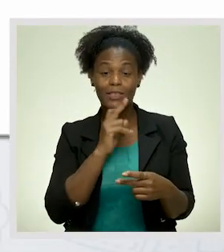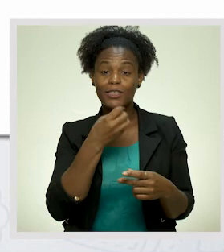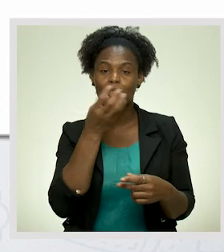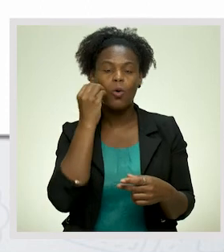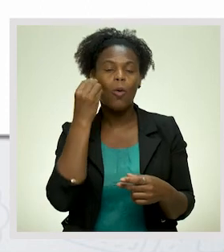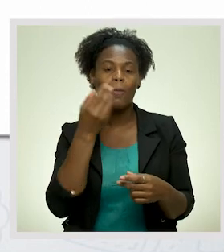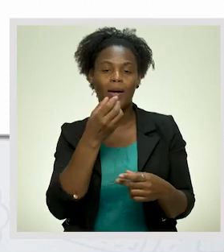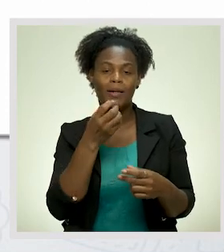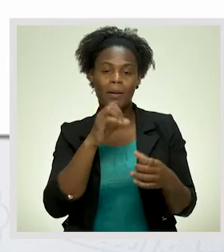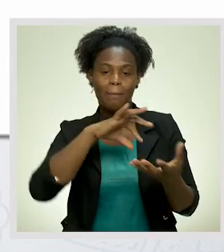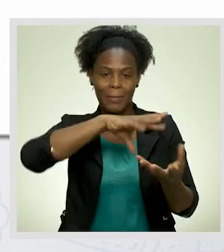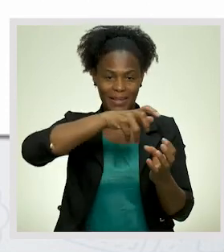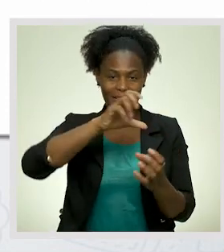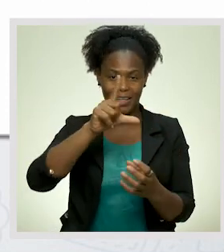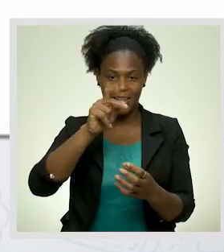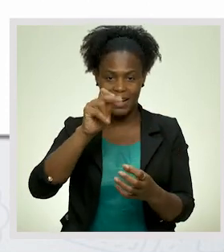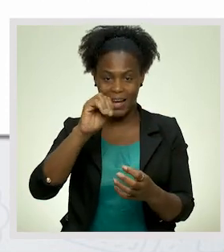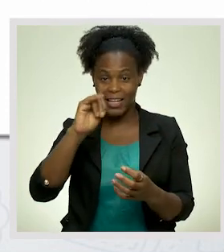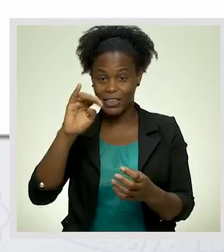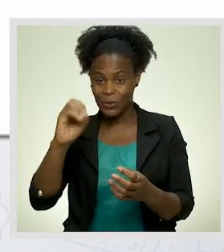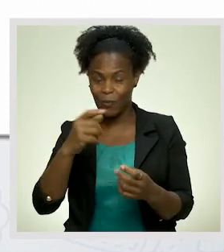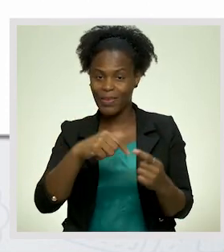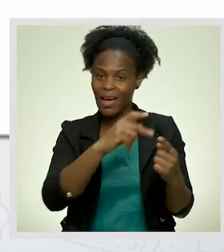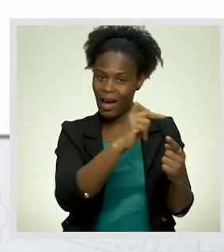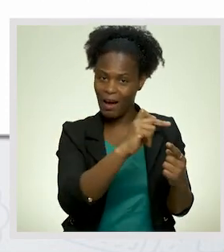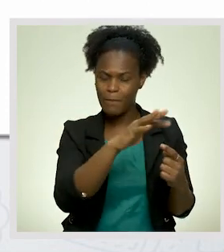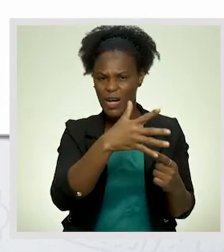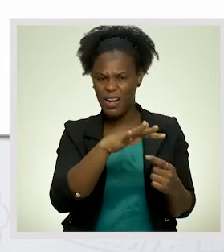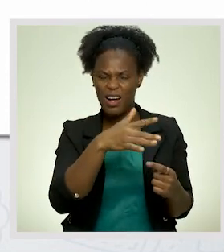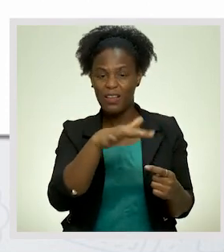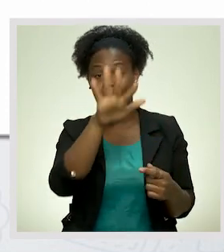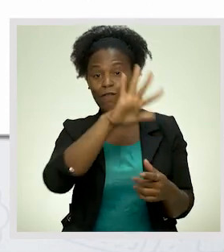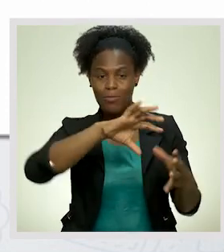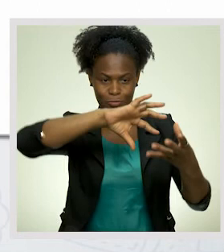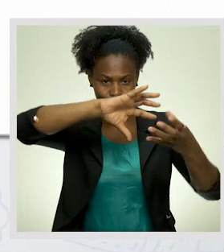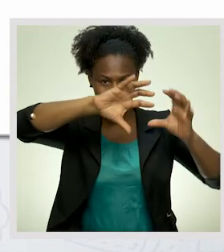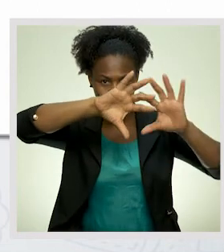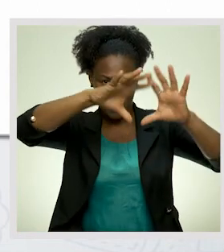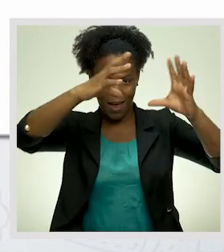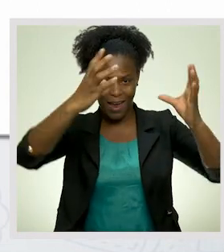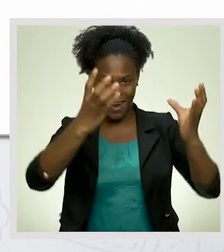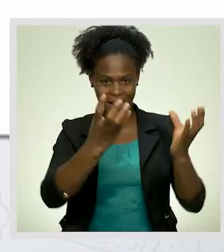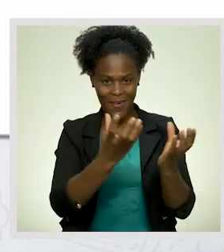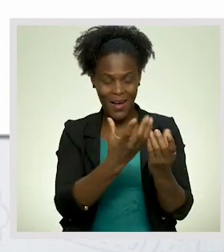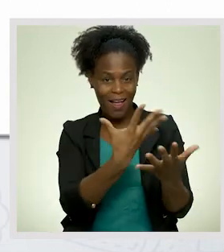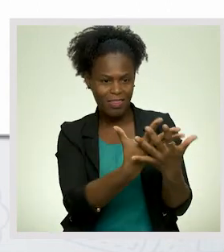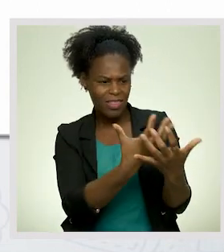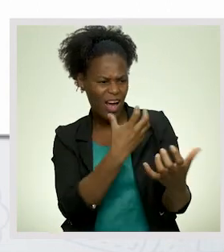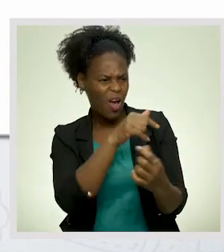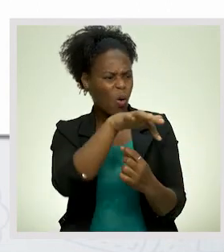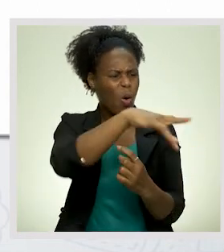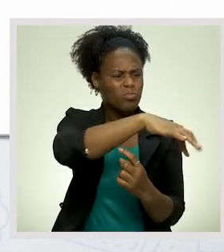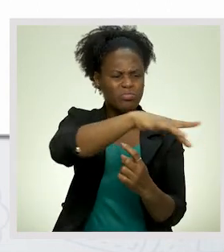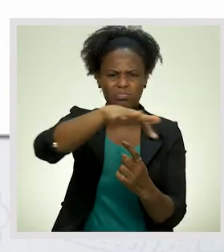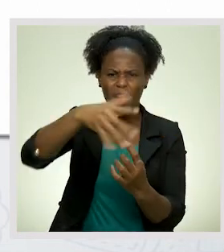planetas clássicos, nós temos a linha A, tem aproximadamente a forma esférica, atraíram os pequenos corpos